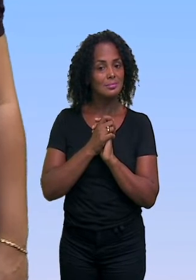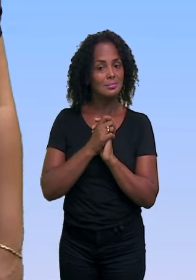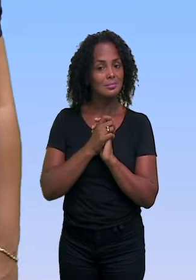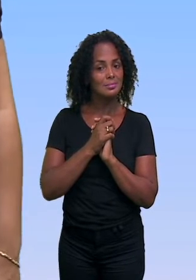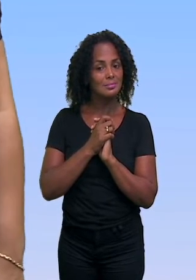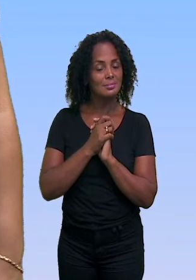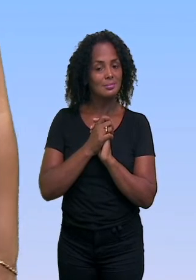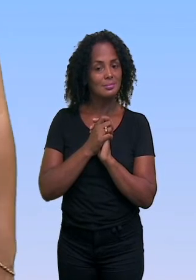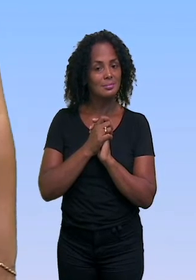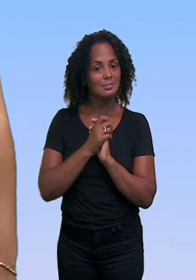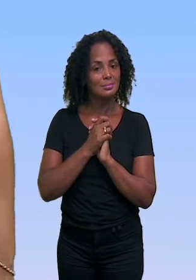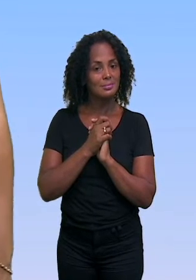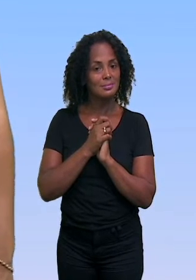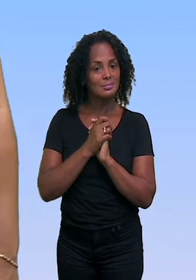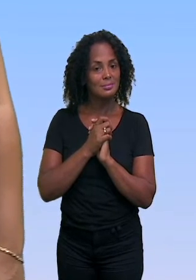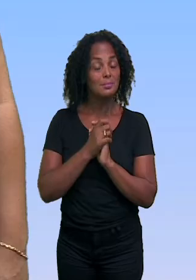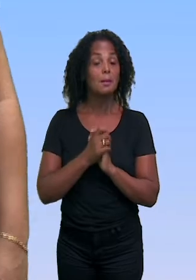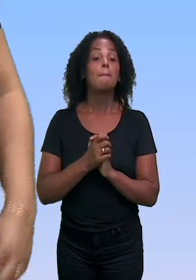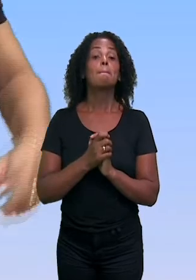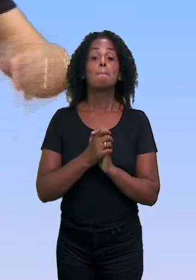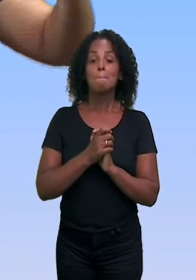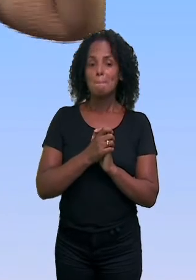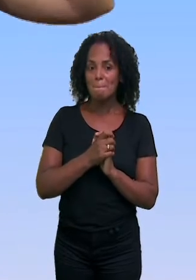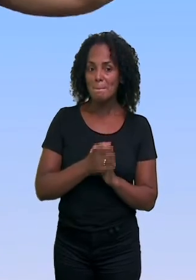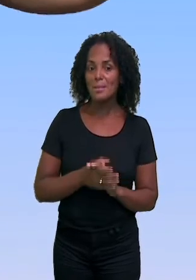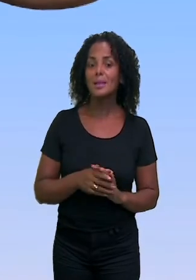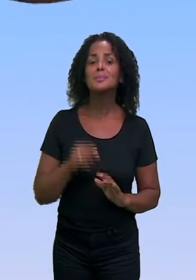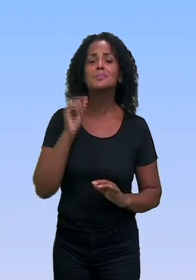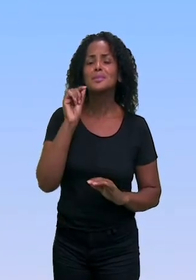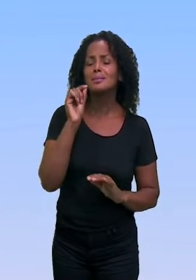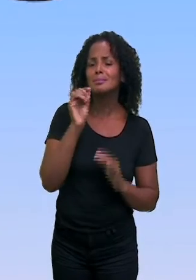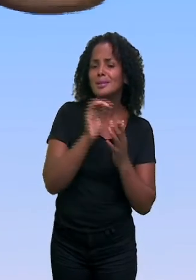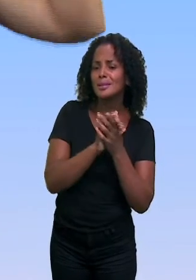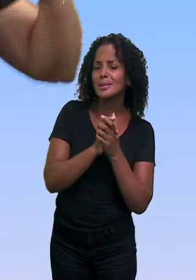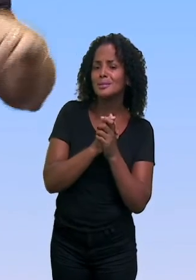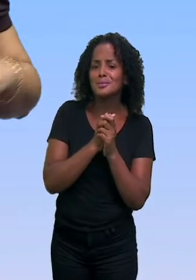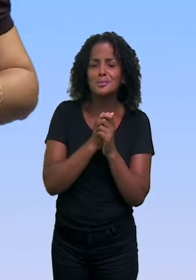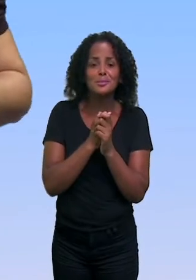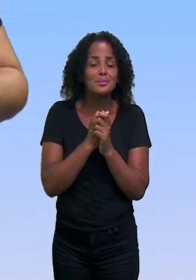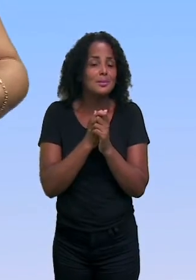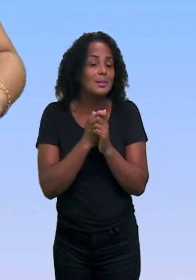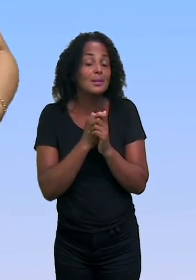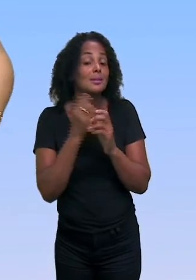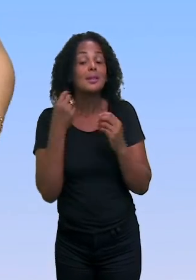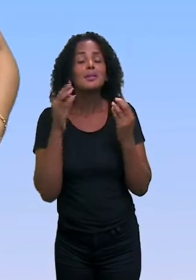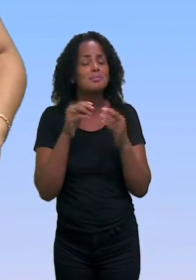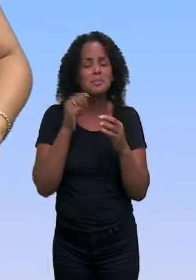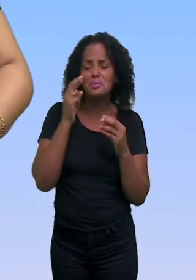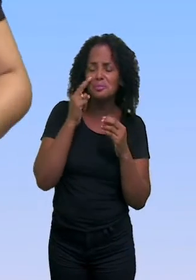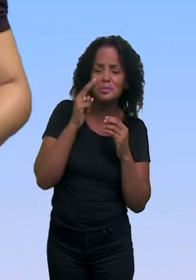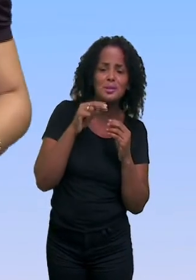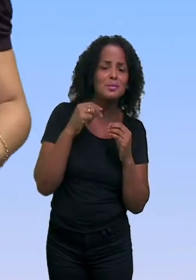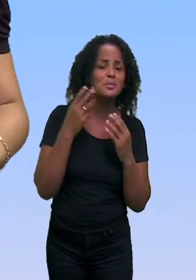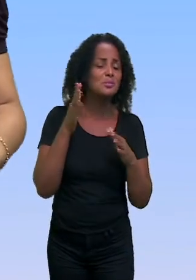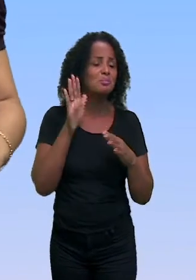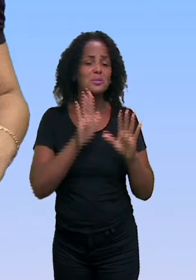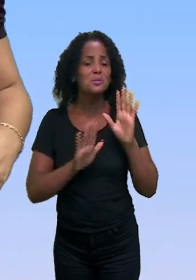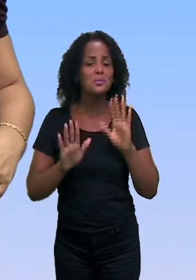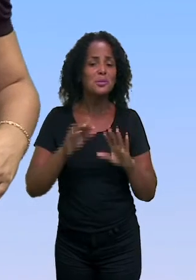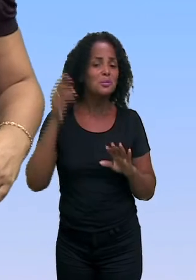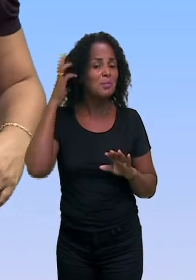G1 o ra quem é essa pessoa que mexe nos nossos